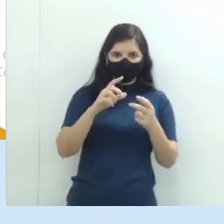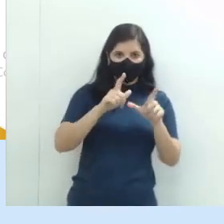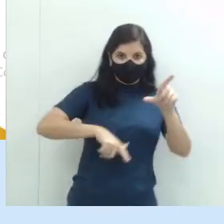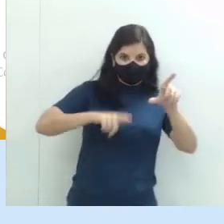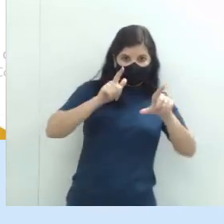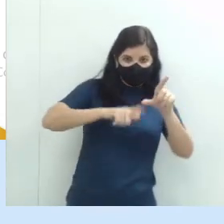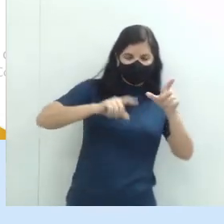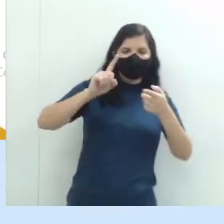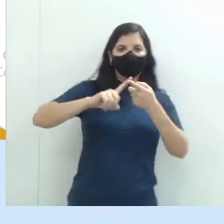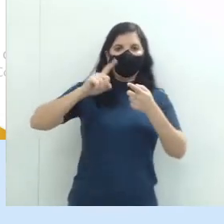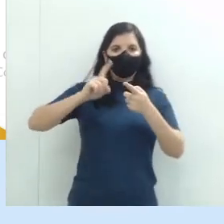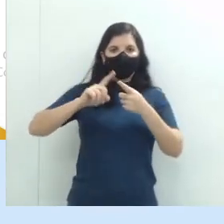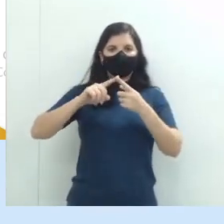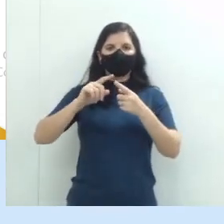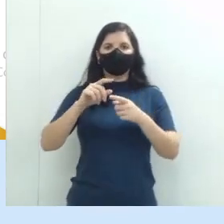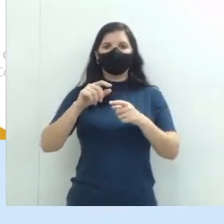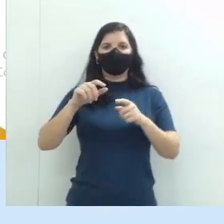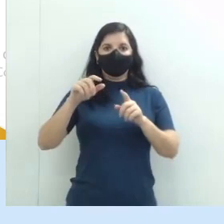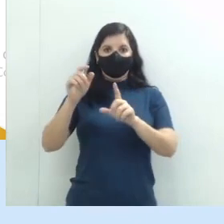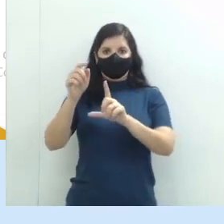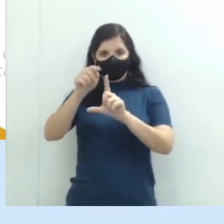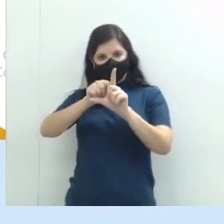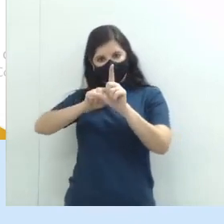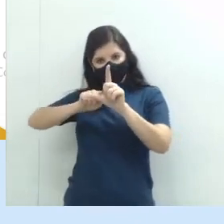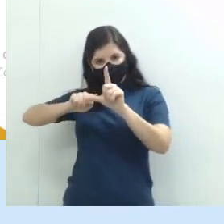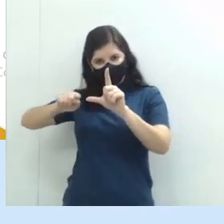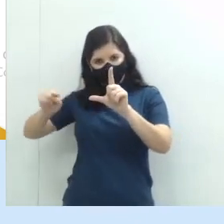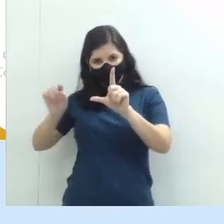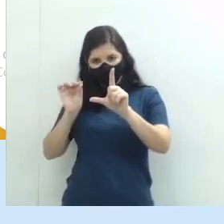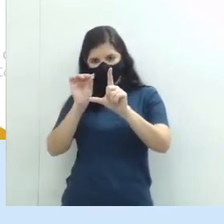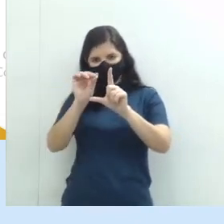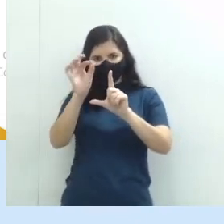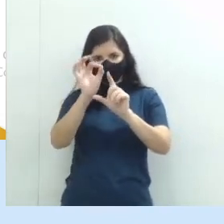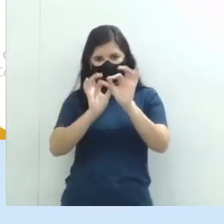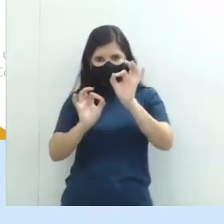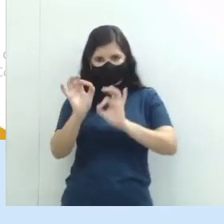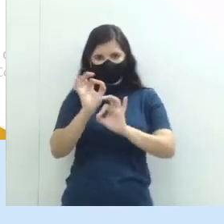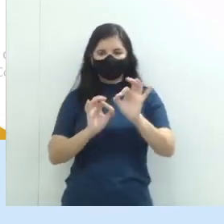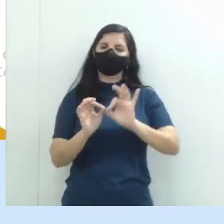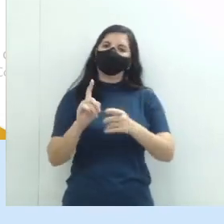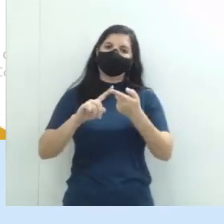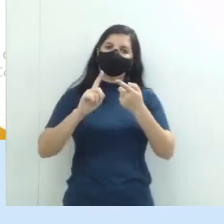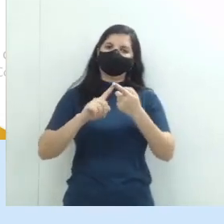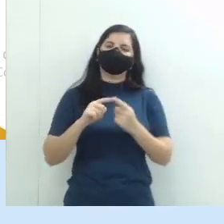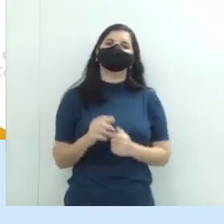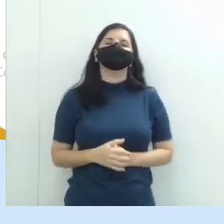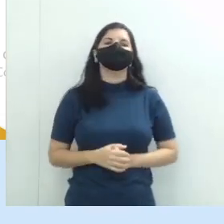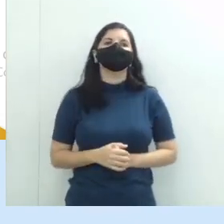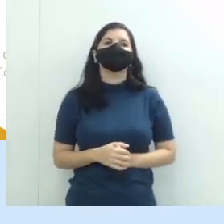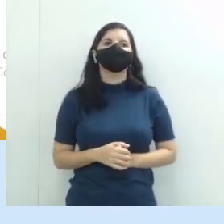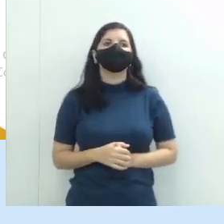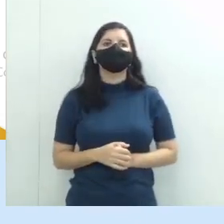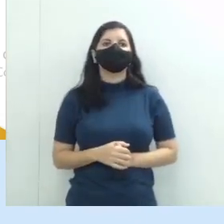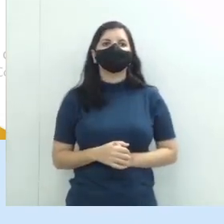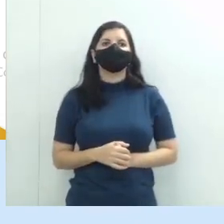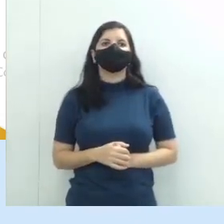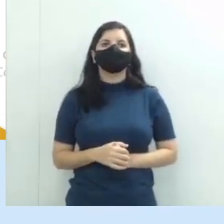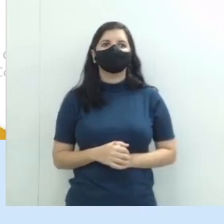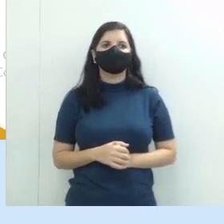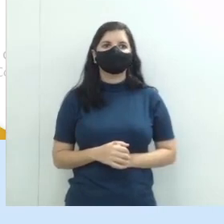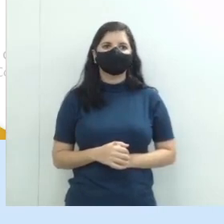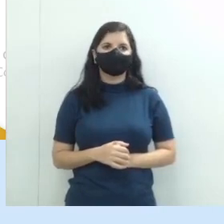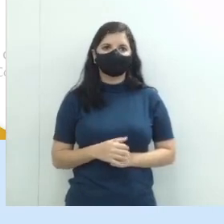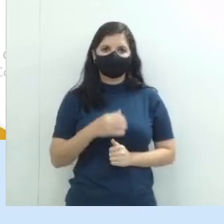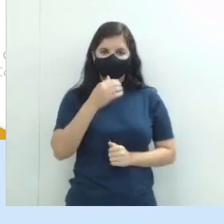algébrica, mas visualmente no plano cartesiano, também na concepção geométrica, tá? Se liga aí, vamos lá para o slide que vocês vão ver